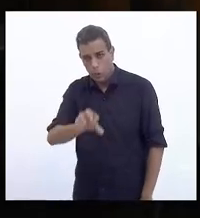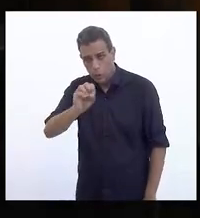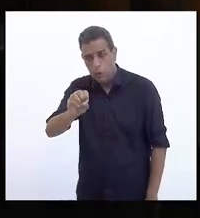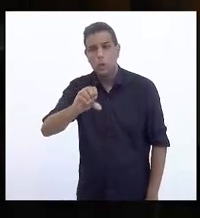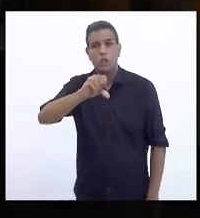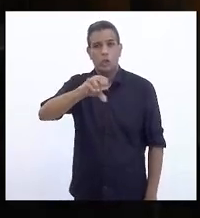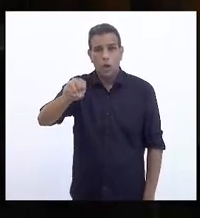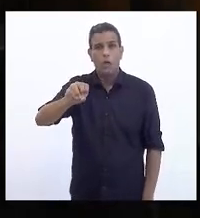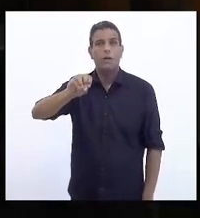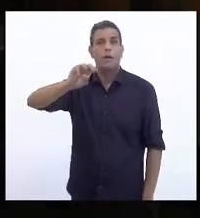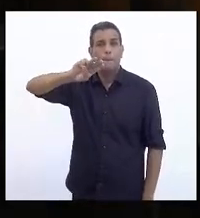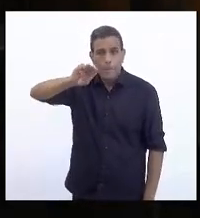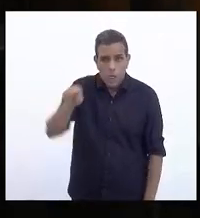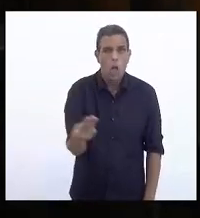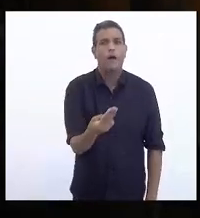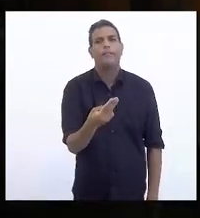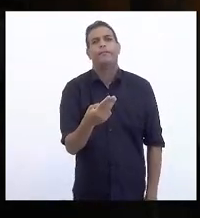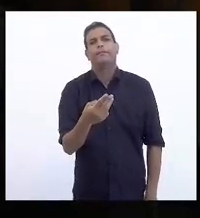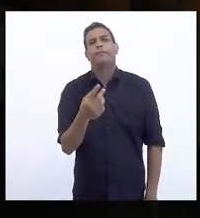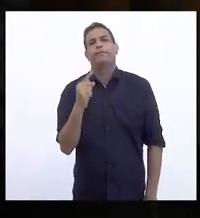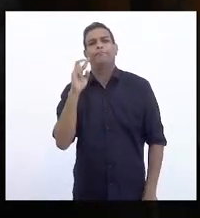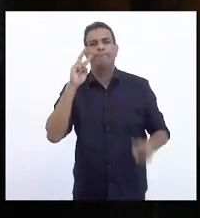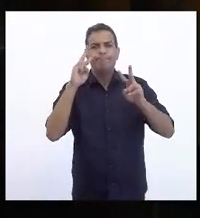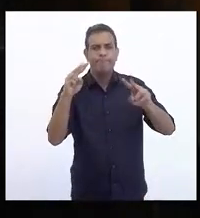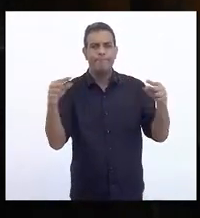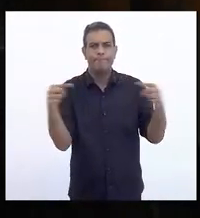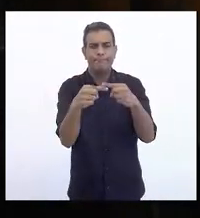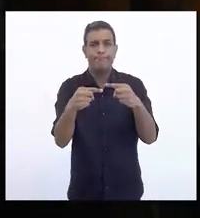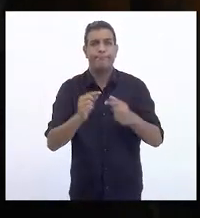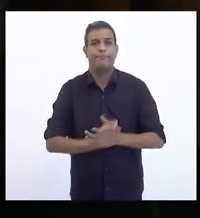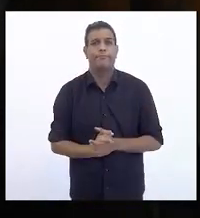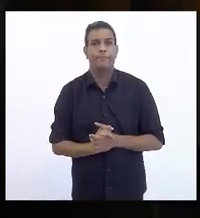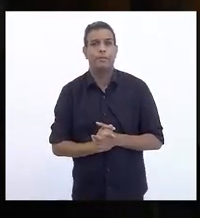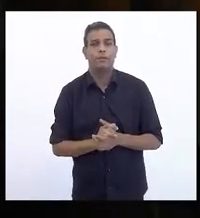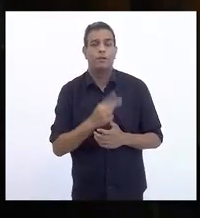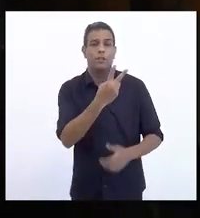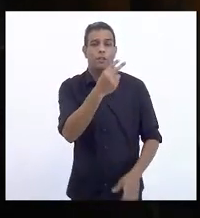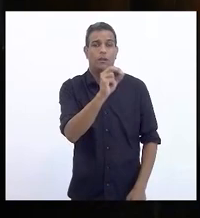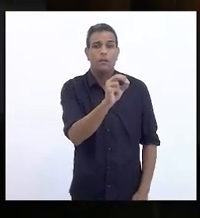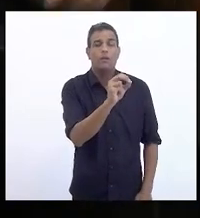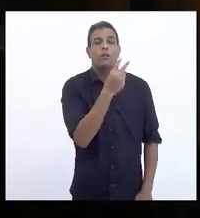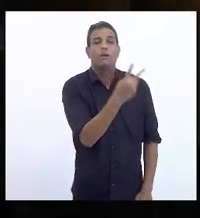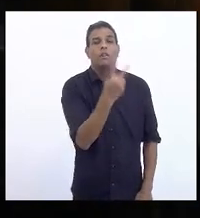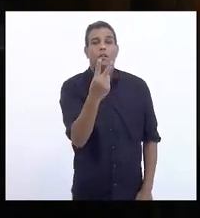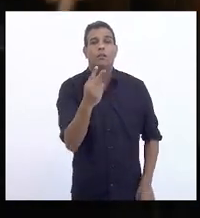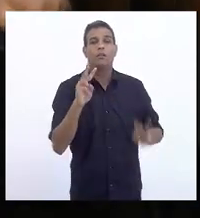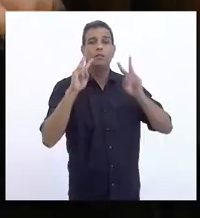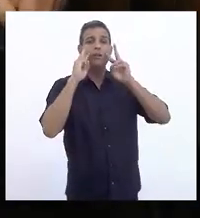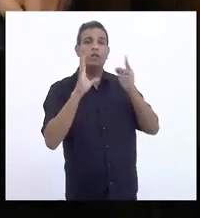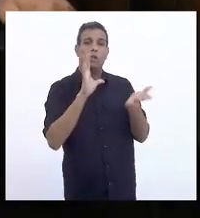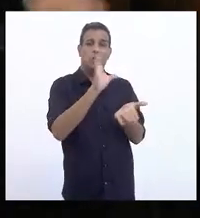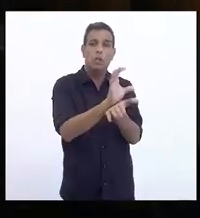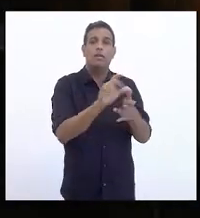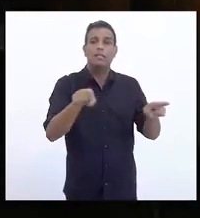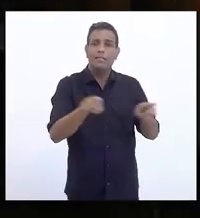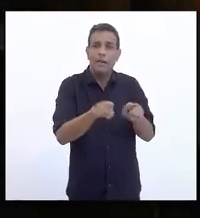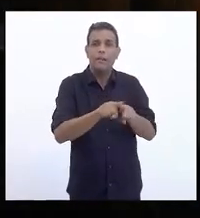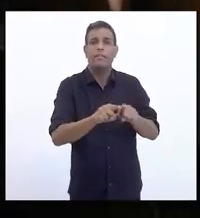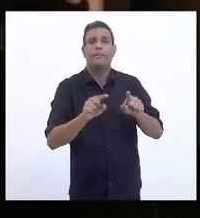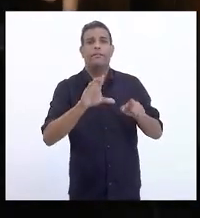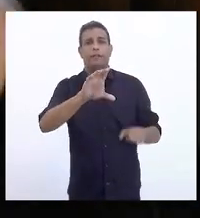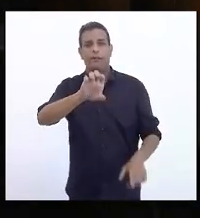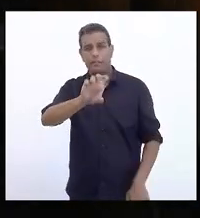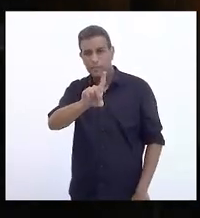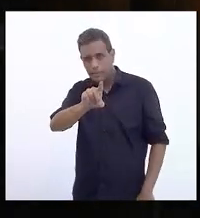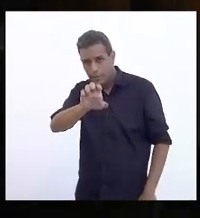90 milhões de reais. Ora, para o ano de 2022, com dinheiro em caixa, dinheiro da